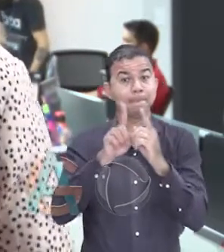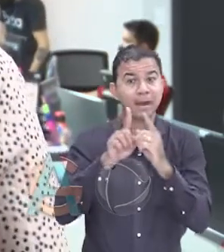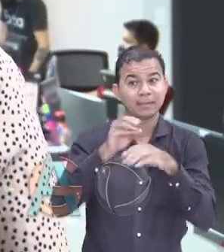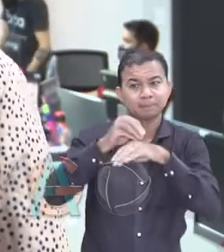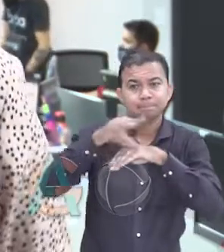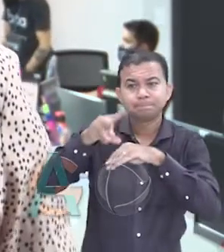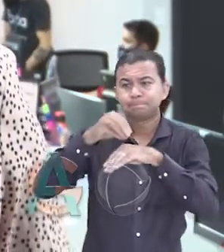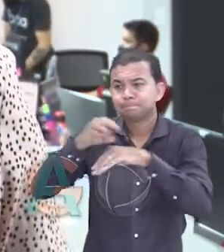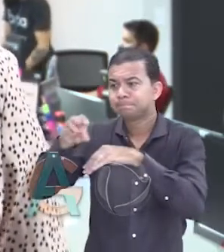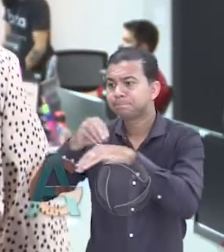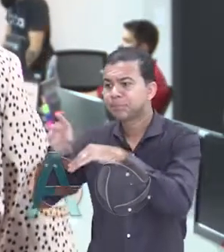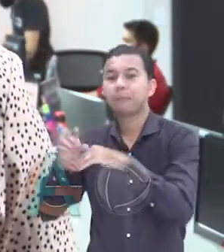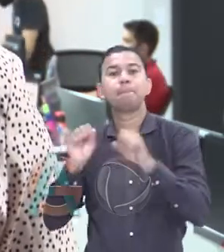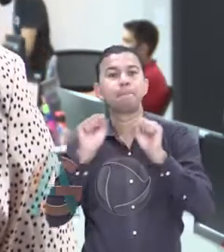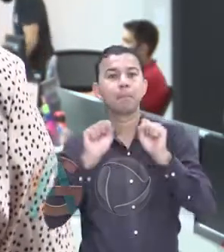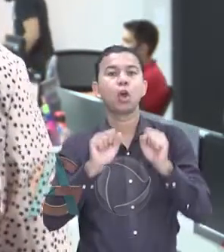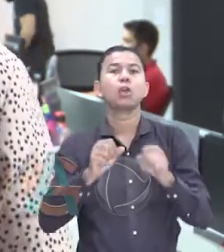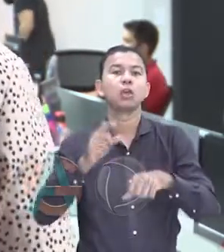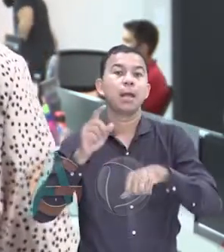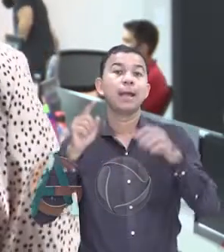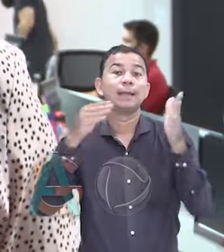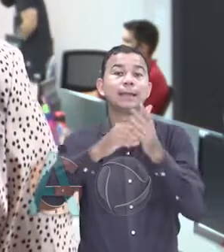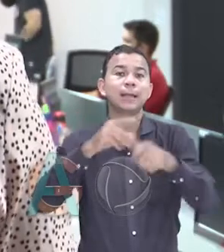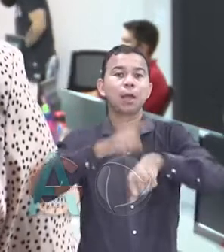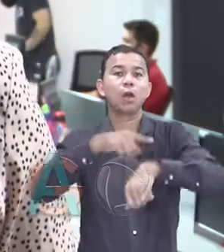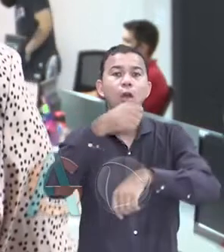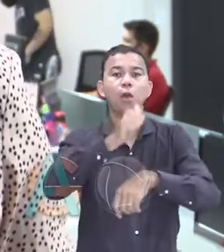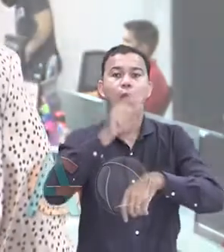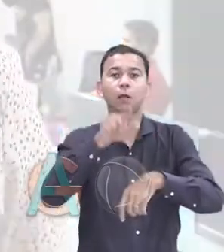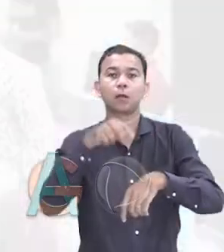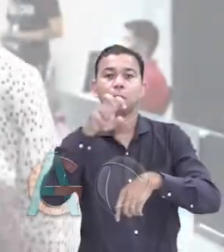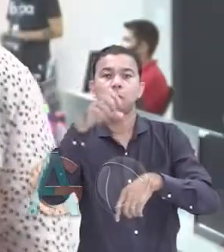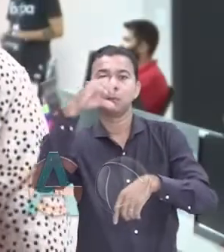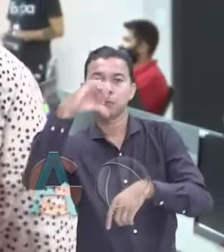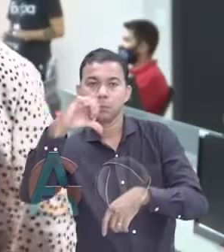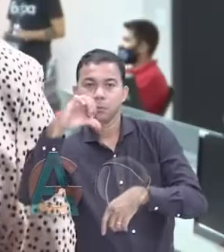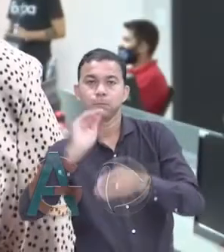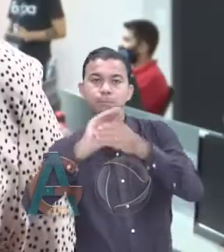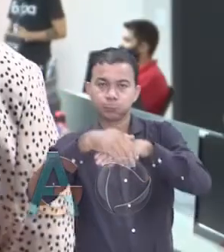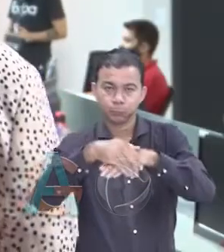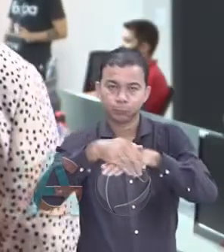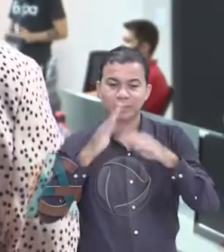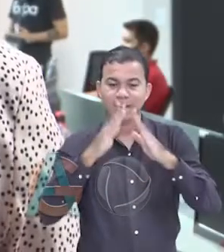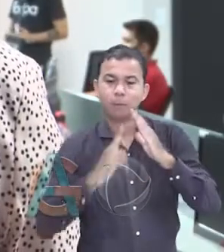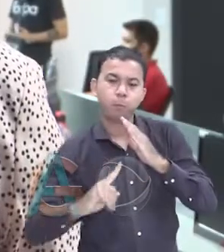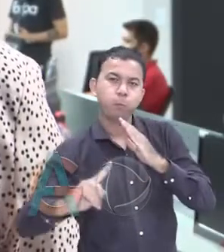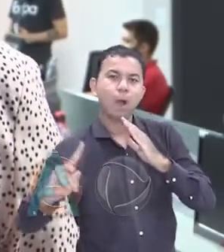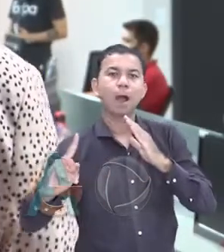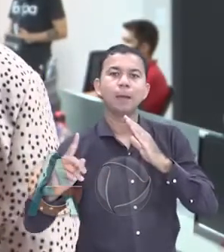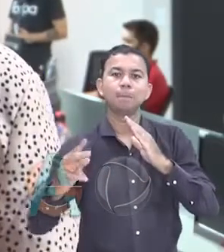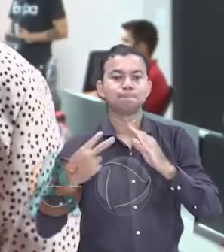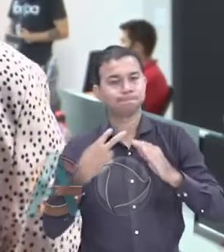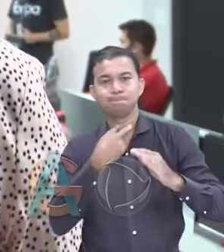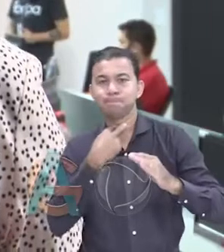delivery continuam autorizados a funcionar até as 11h59 da noite. Já o toque de recolher passa a valer a